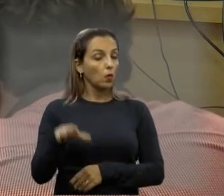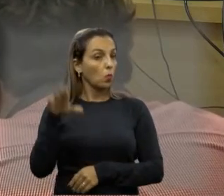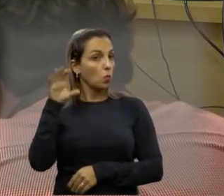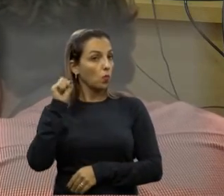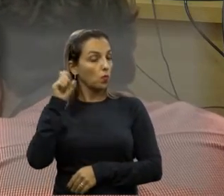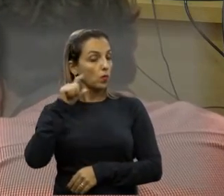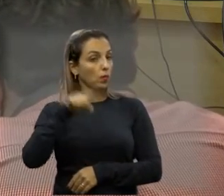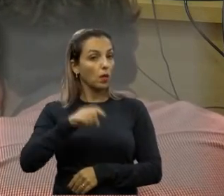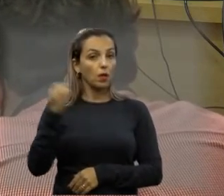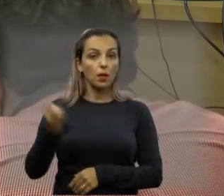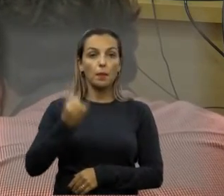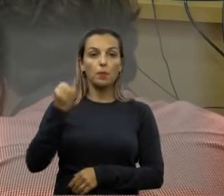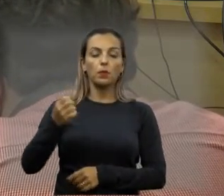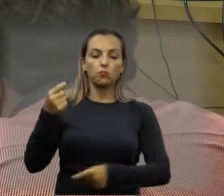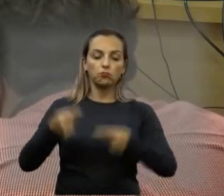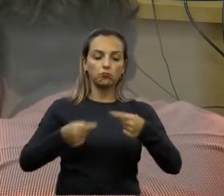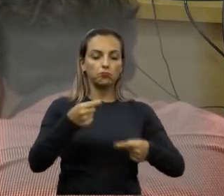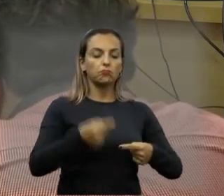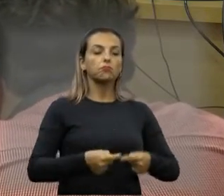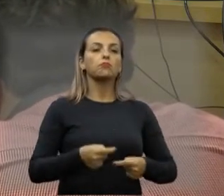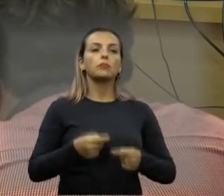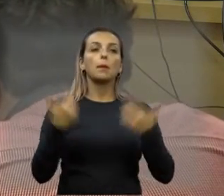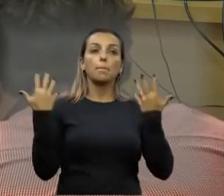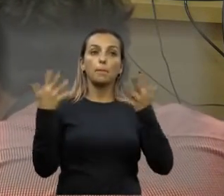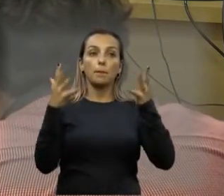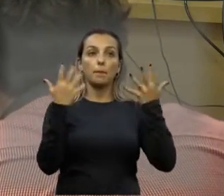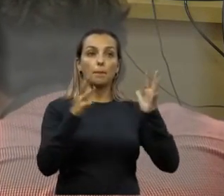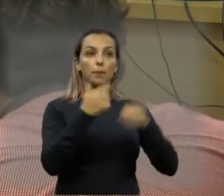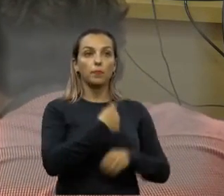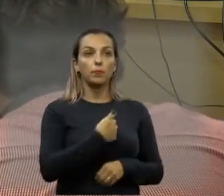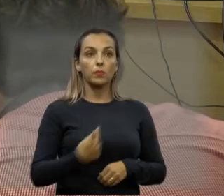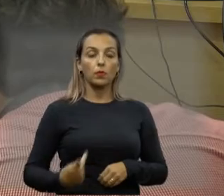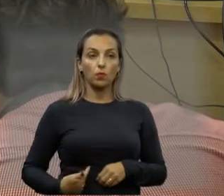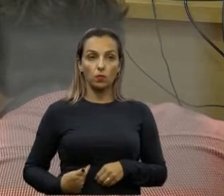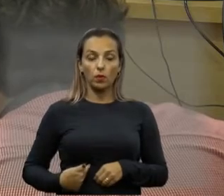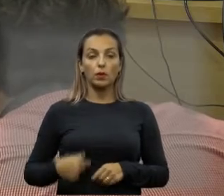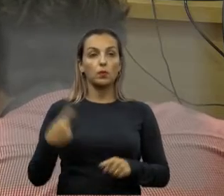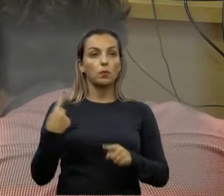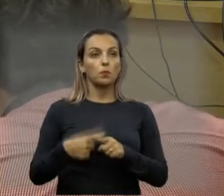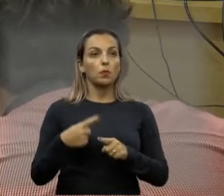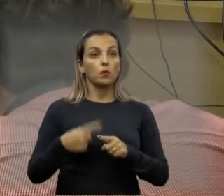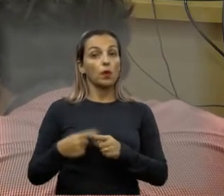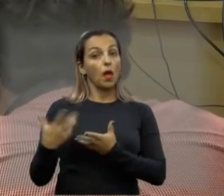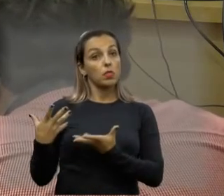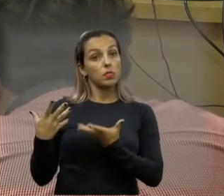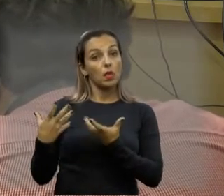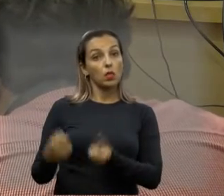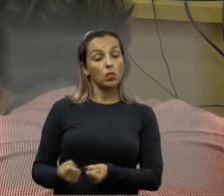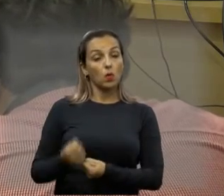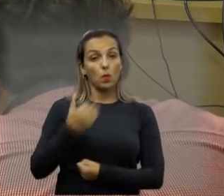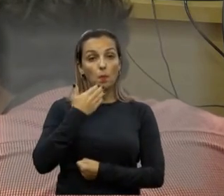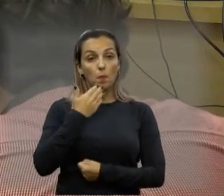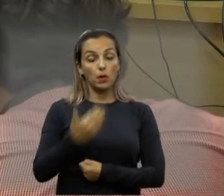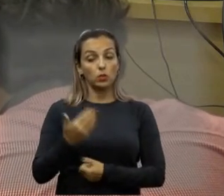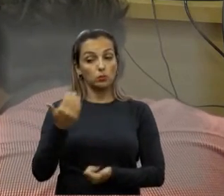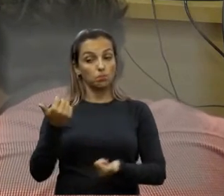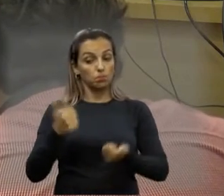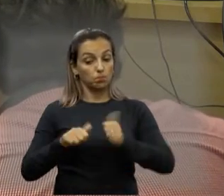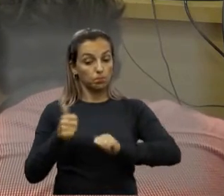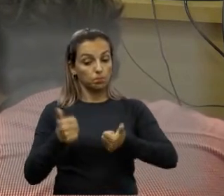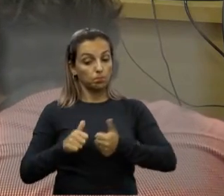importantíssimo a gente fazer essa audiência se debate Parabéns ao governo por ter feito ter aceitado esse pedido de vista